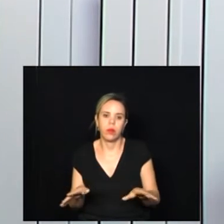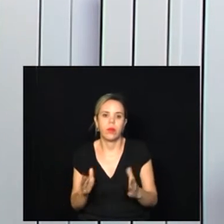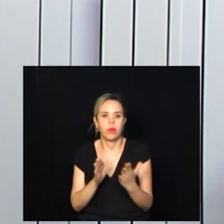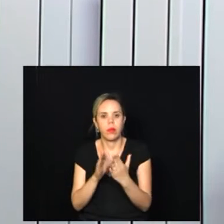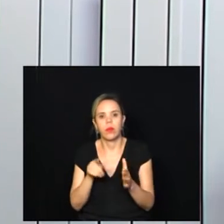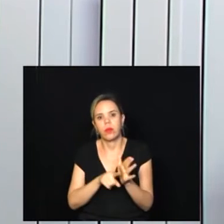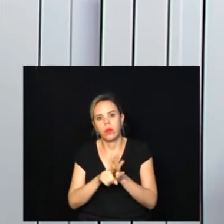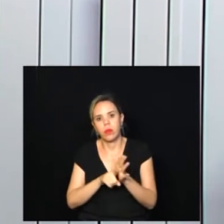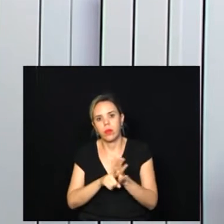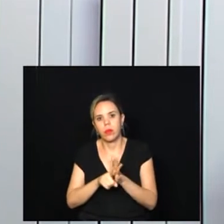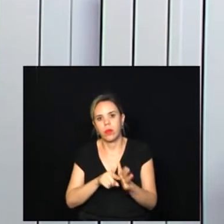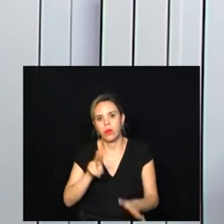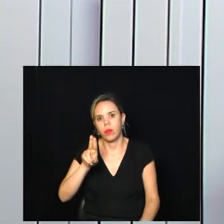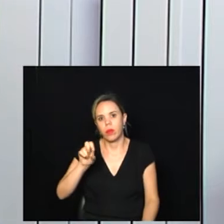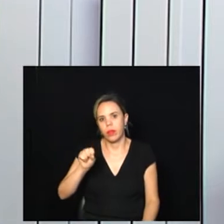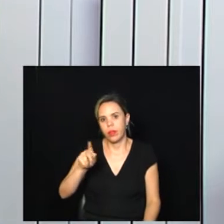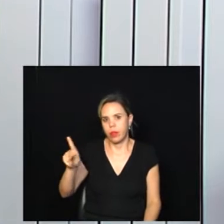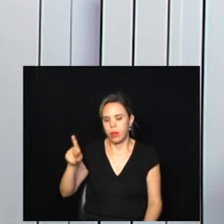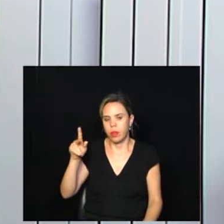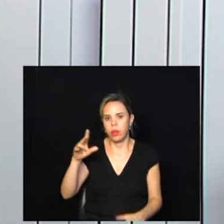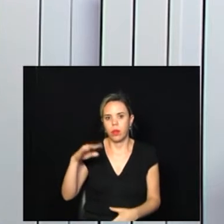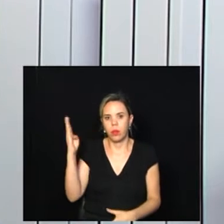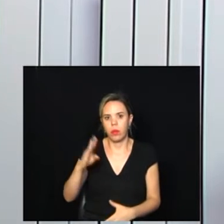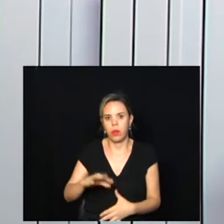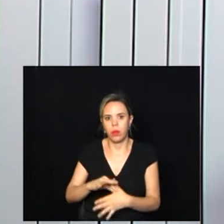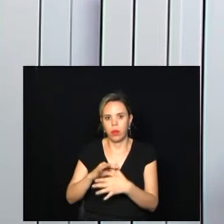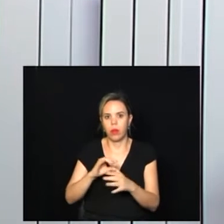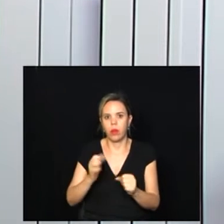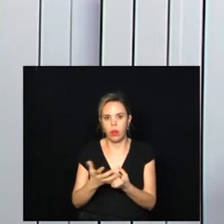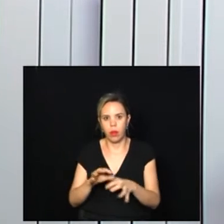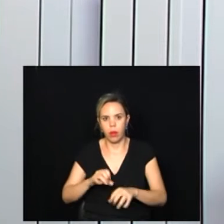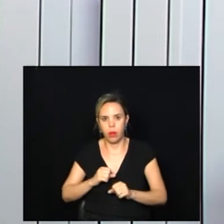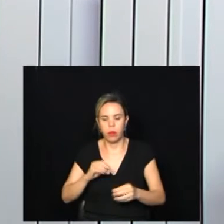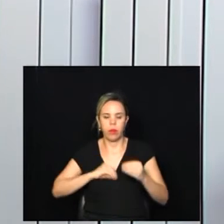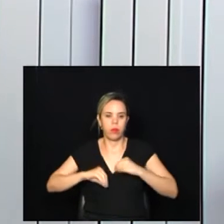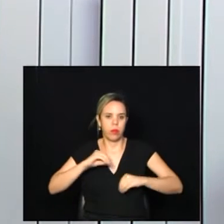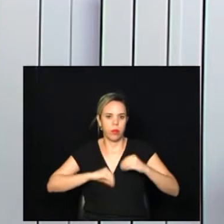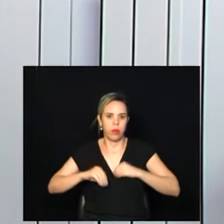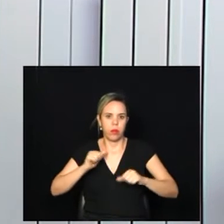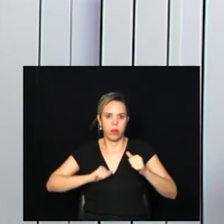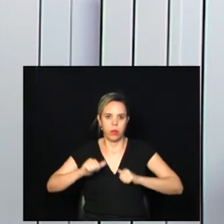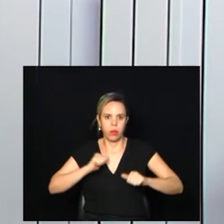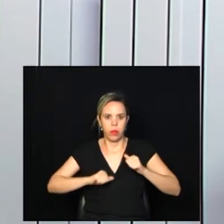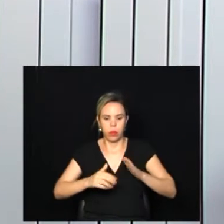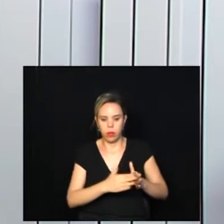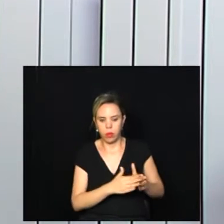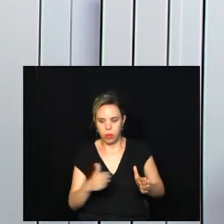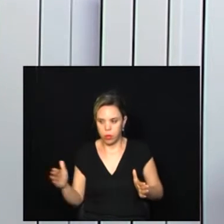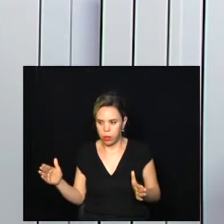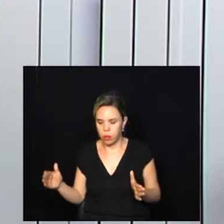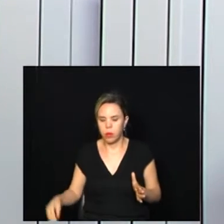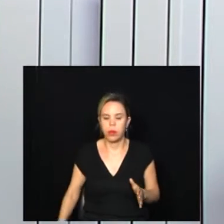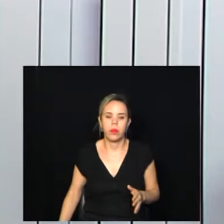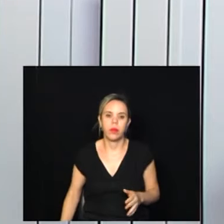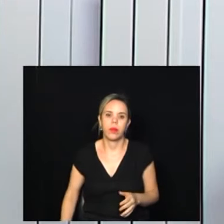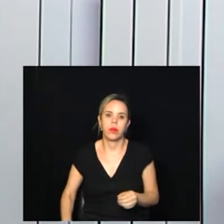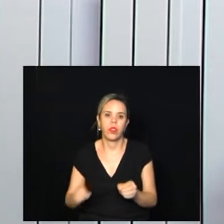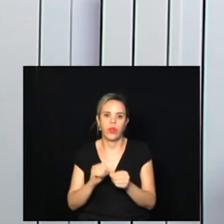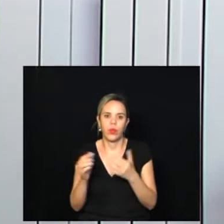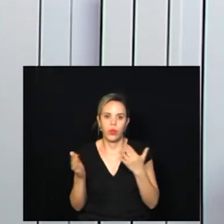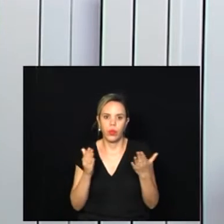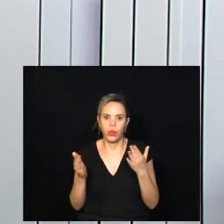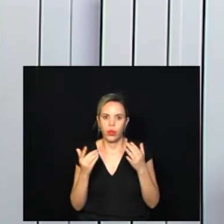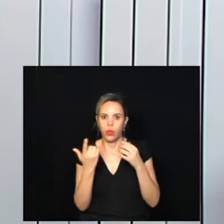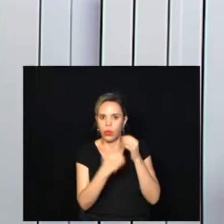com uma pesquisa da USP, o Brasil lidera os casos de depressão e ansiedade neste período. Foi feita uma comparação